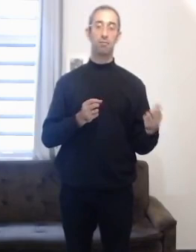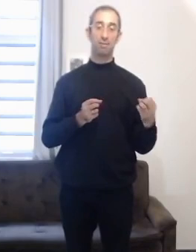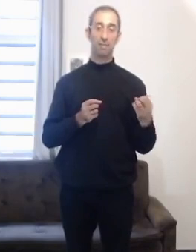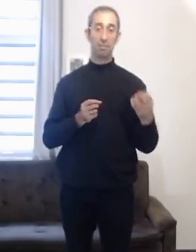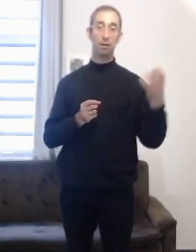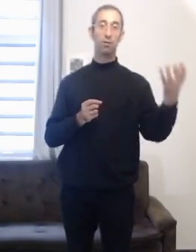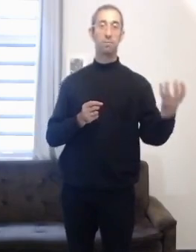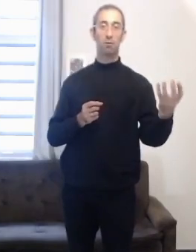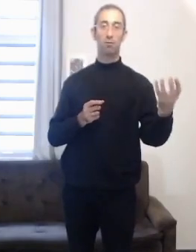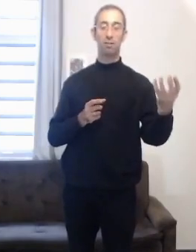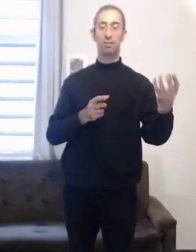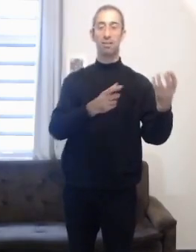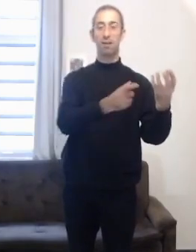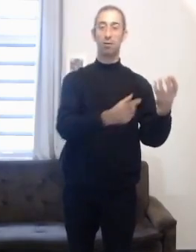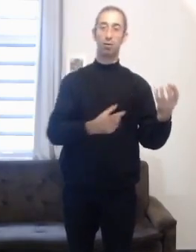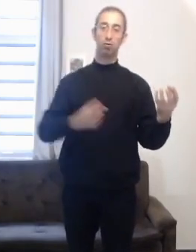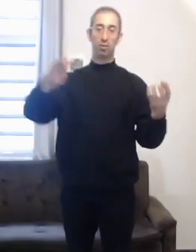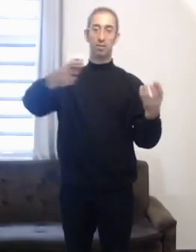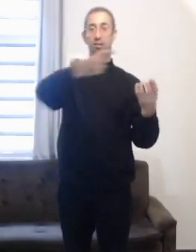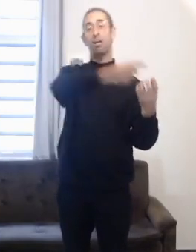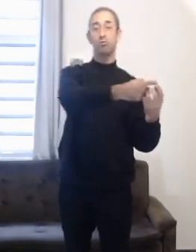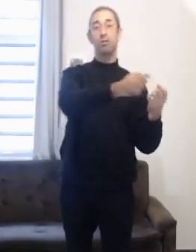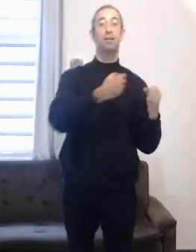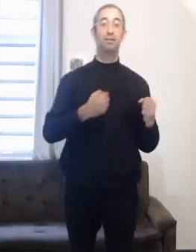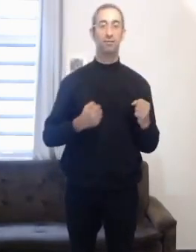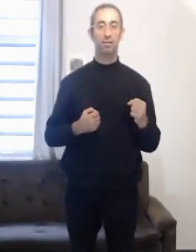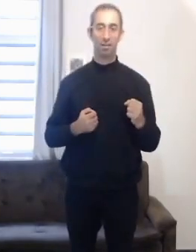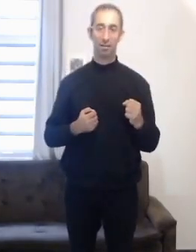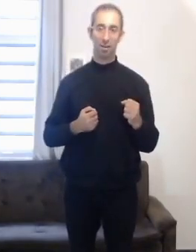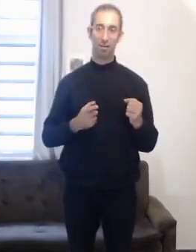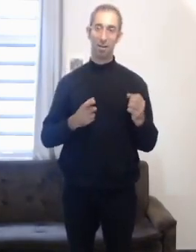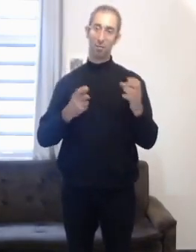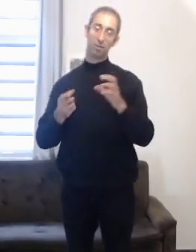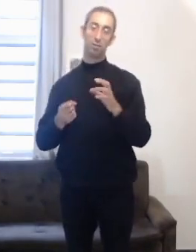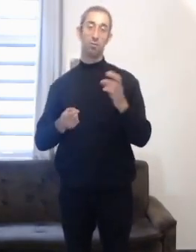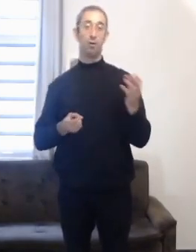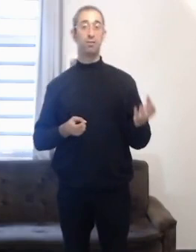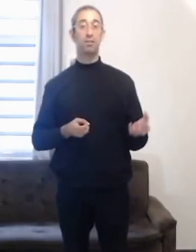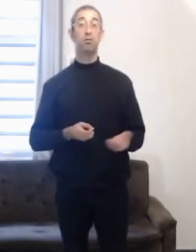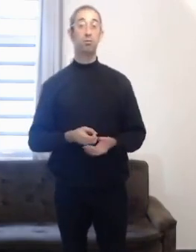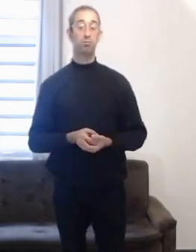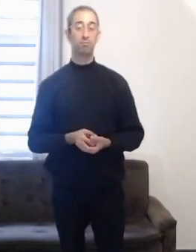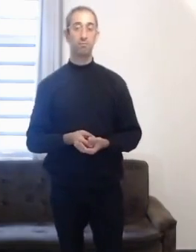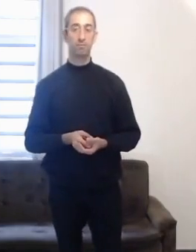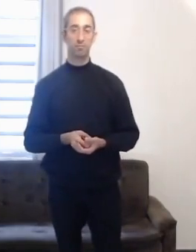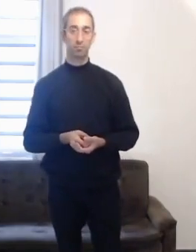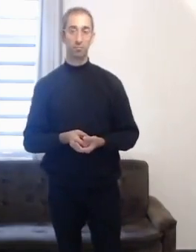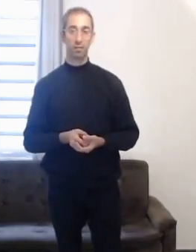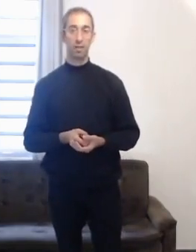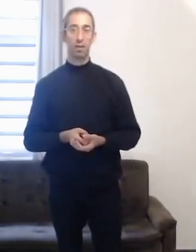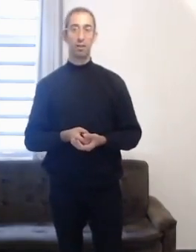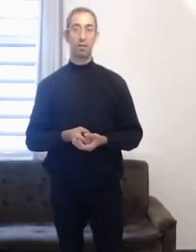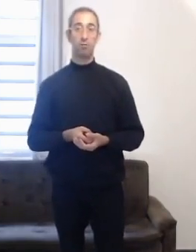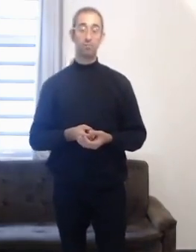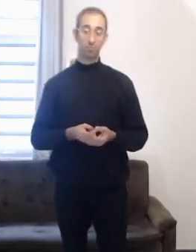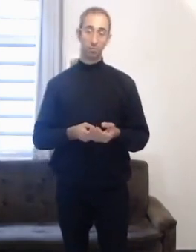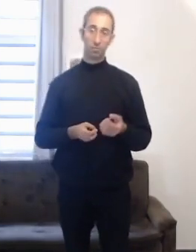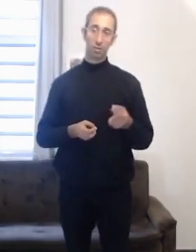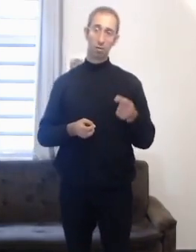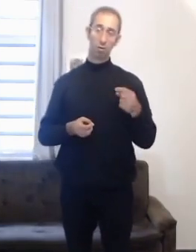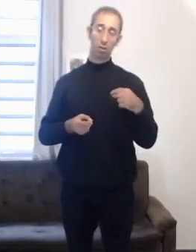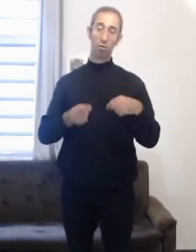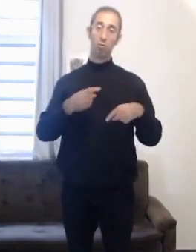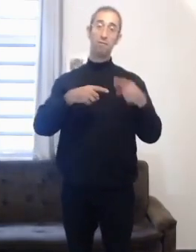aconteça. Mas sempre que o Y acontecer é porque o X que causou ele, né? Pode ser um, pode ser outro.